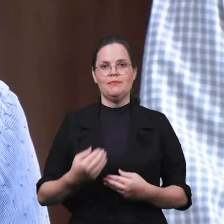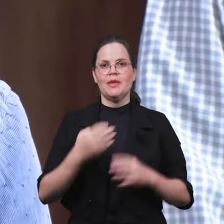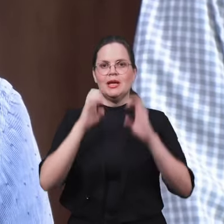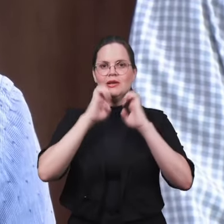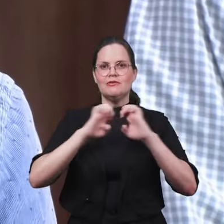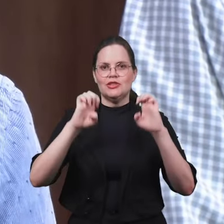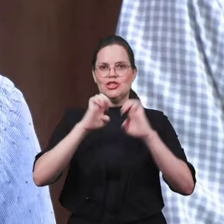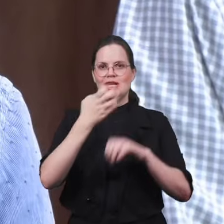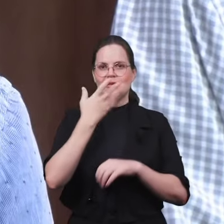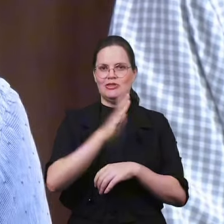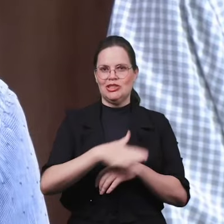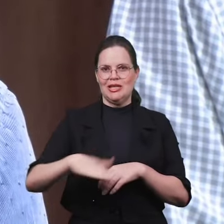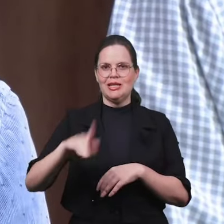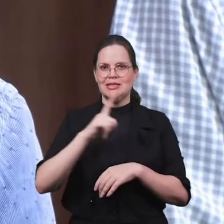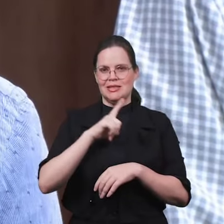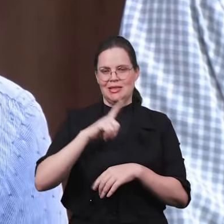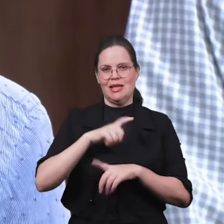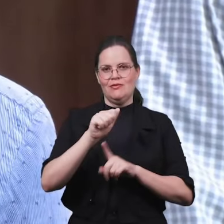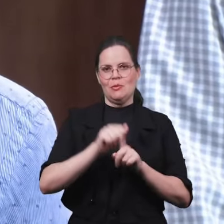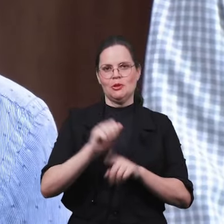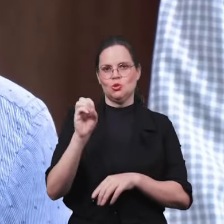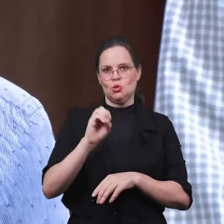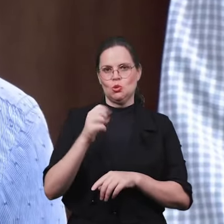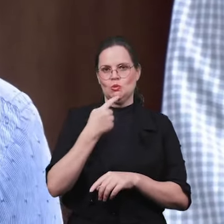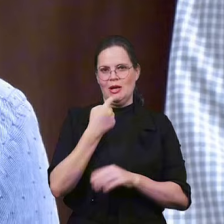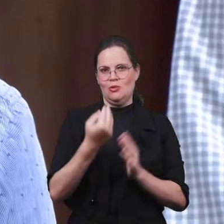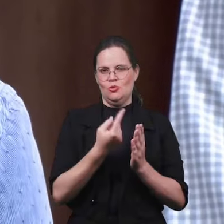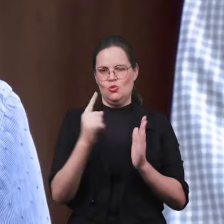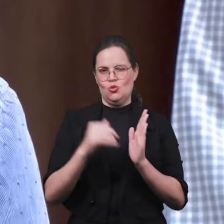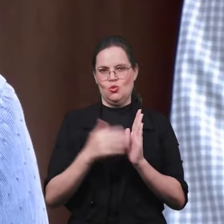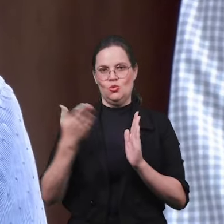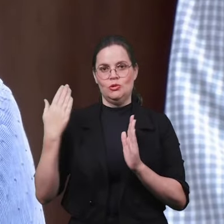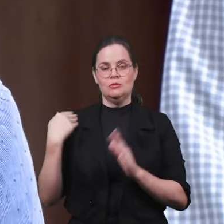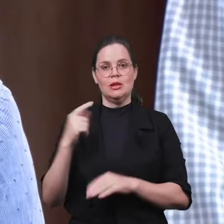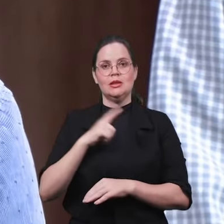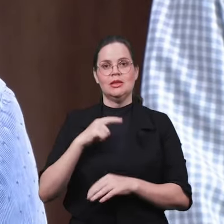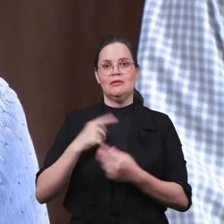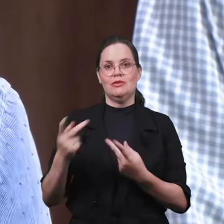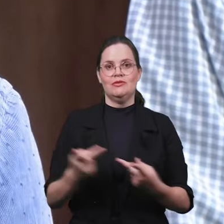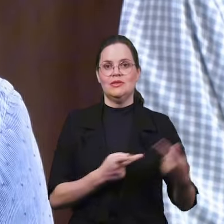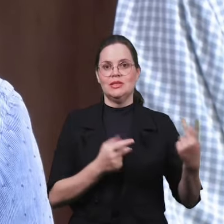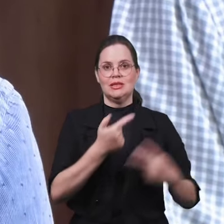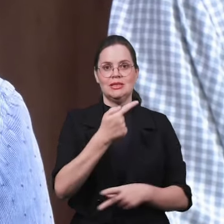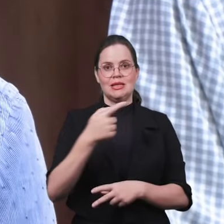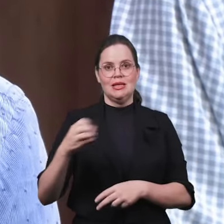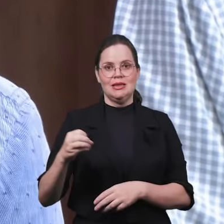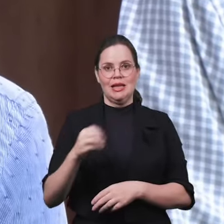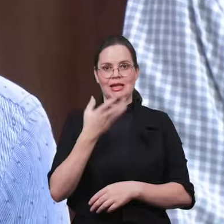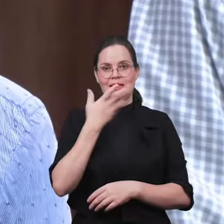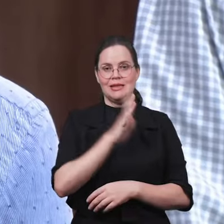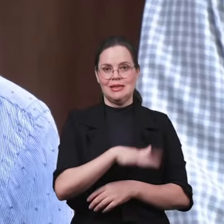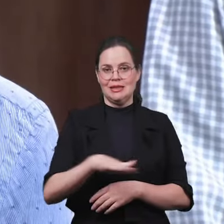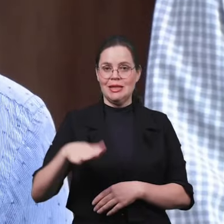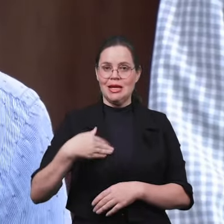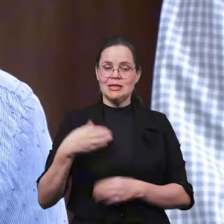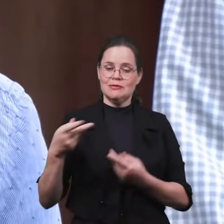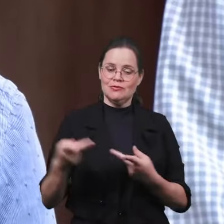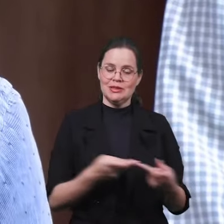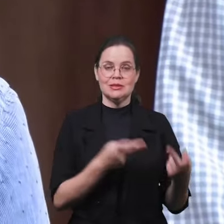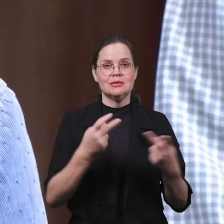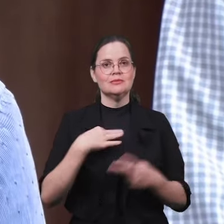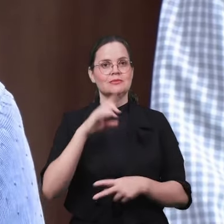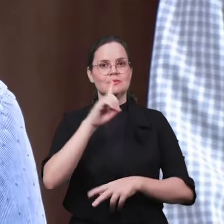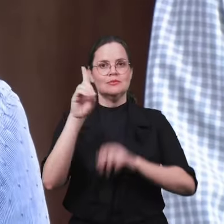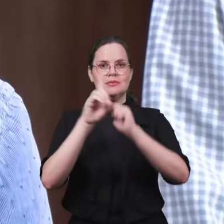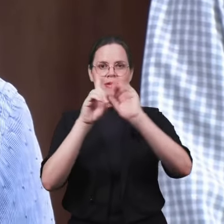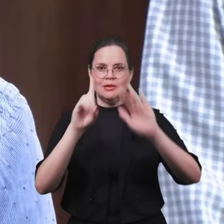última evangelização de crianças, intermediários e adolescentes, tivemos a presença de 70 visitantes, de 70 crianças.